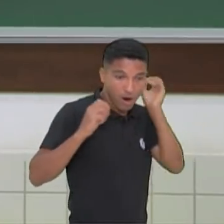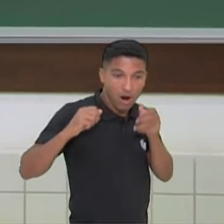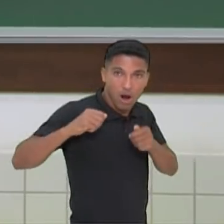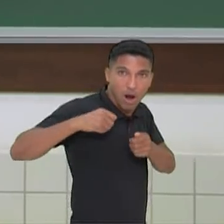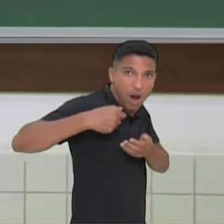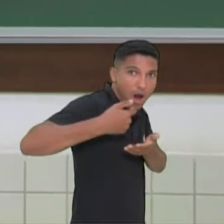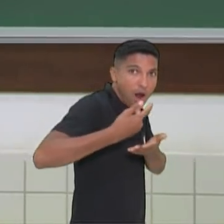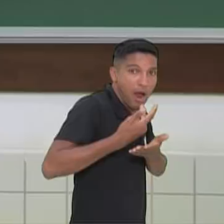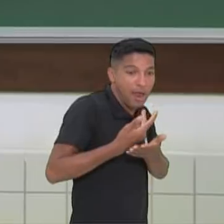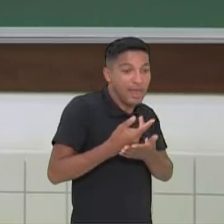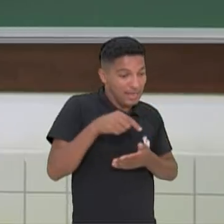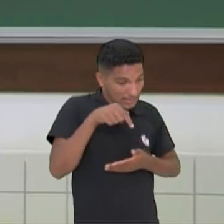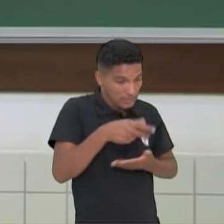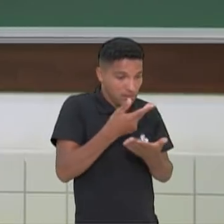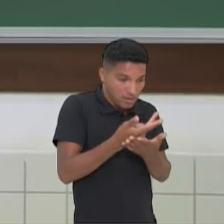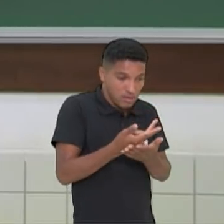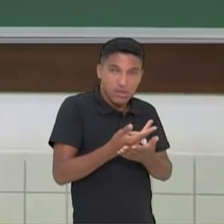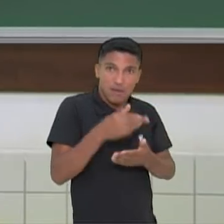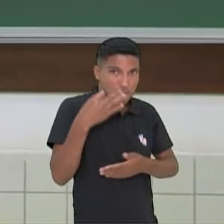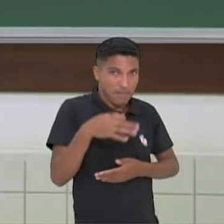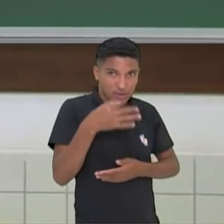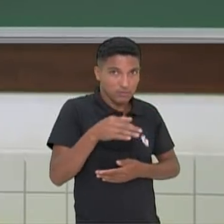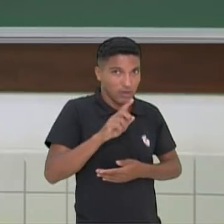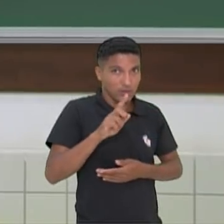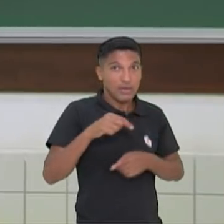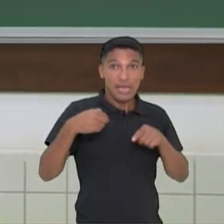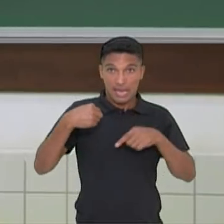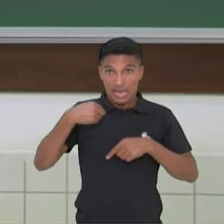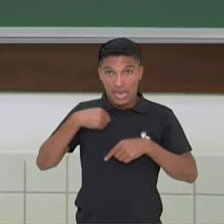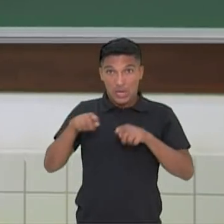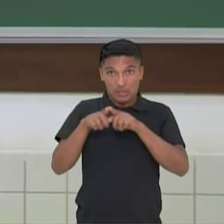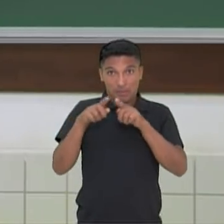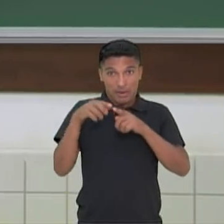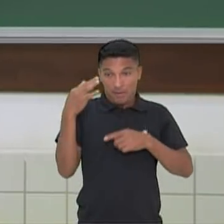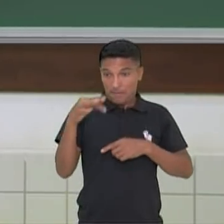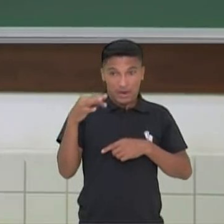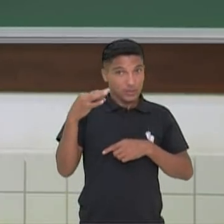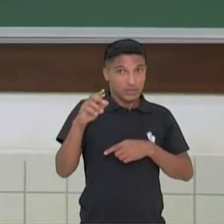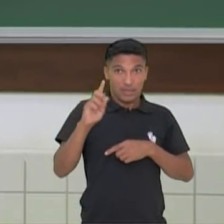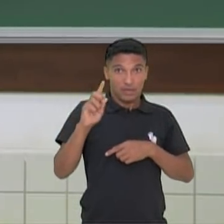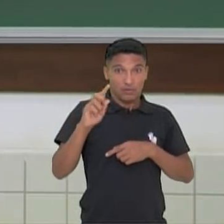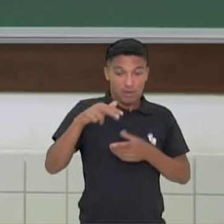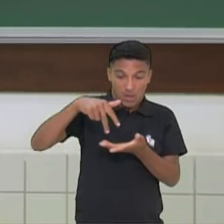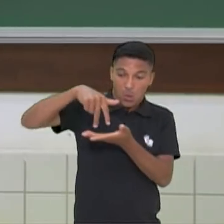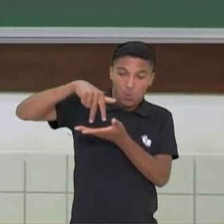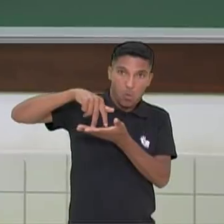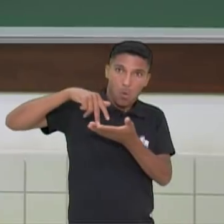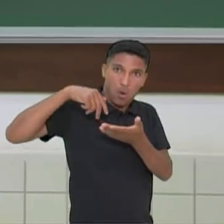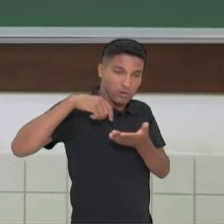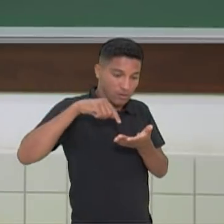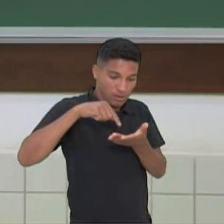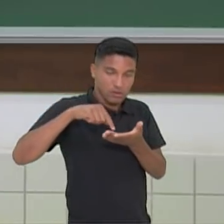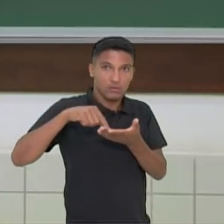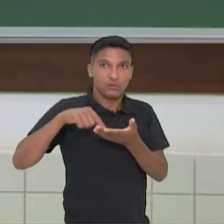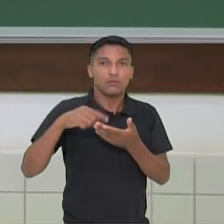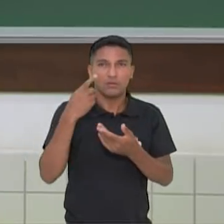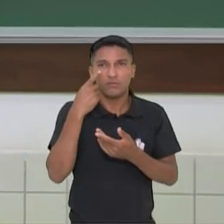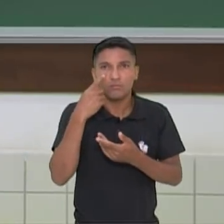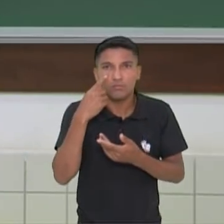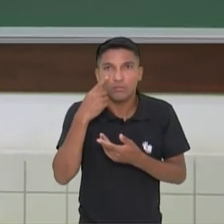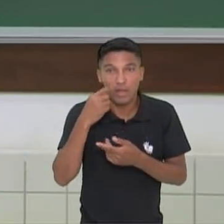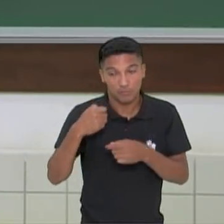machuque, nem ele se machuque, Essa é a principal ideia do Aikido, Uma arte marcial muito